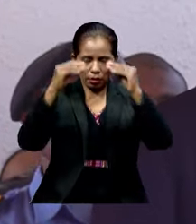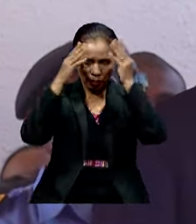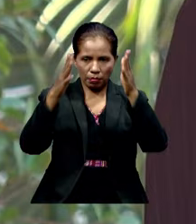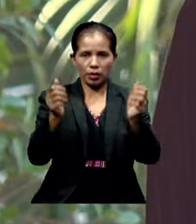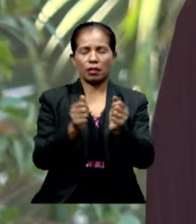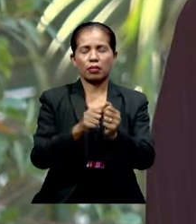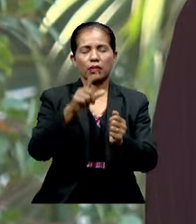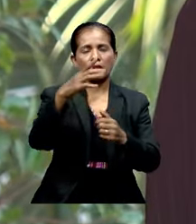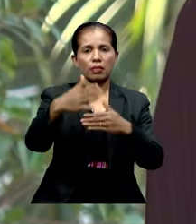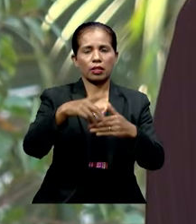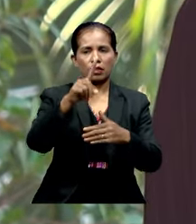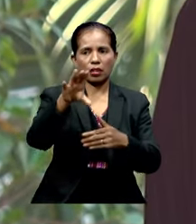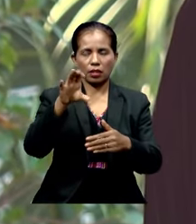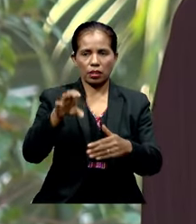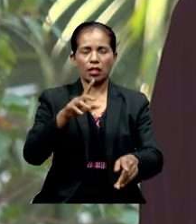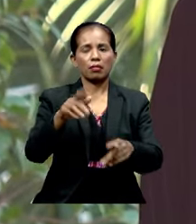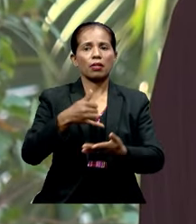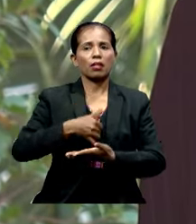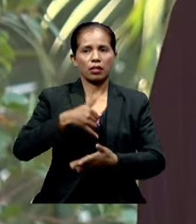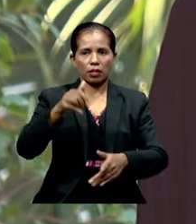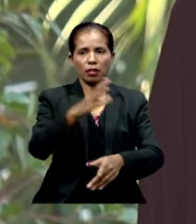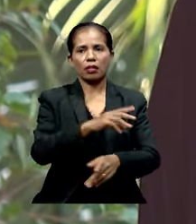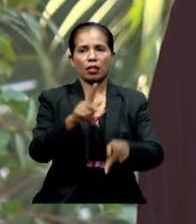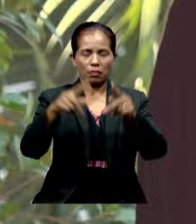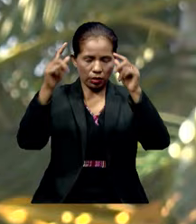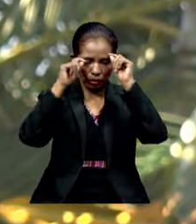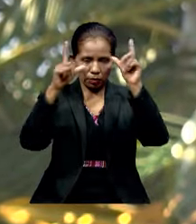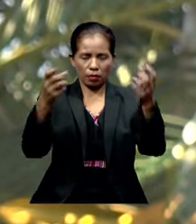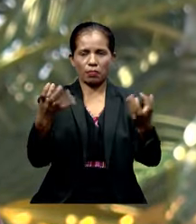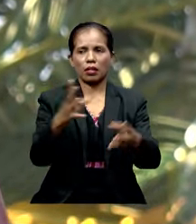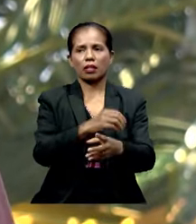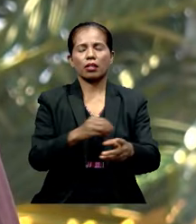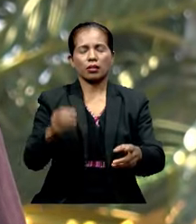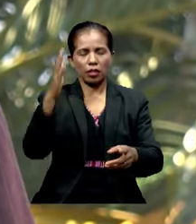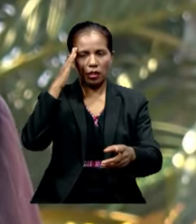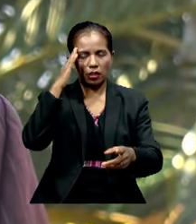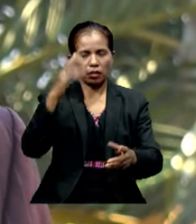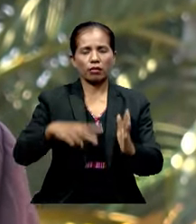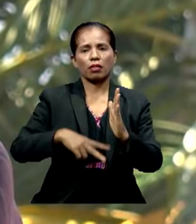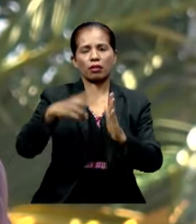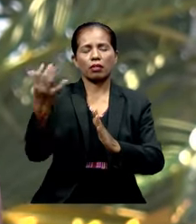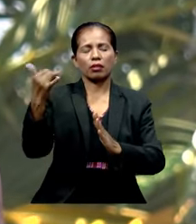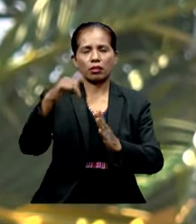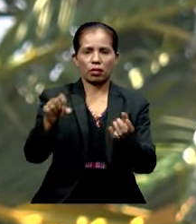Atusida ho medalha Ordem Timor-Leste, nomos cidadão timoruan Lubukida ho de reconhece no valoriza ser nia